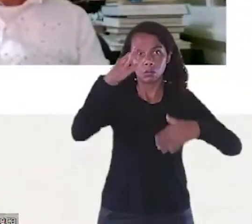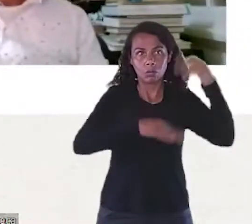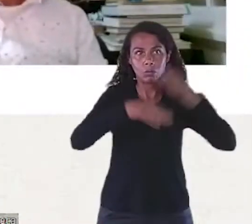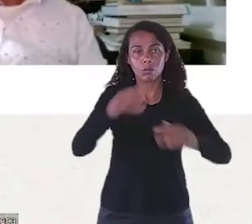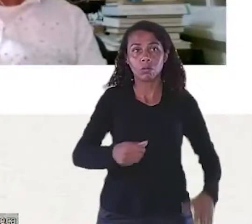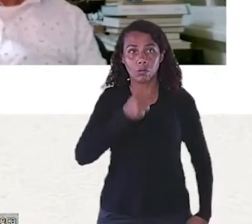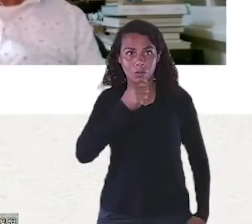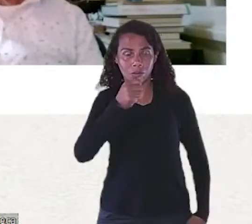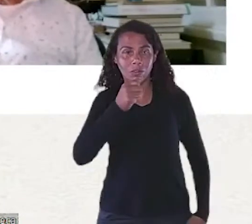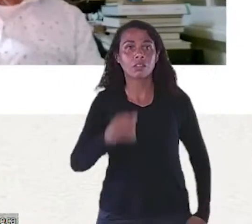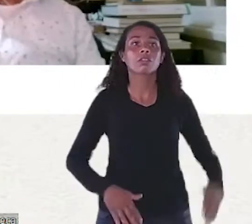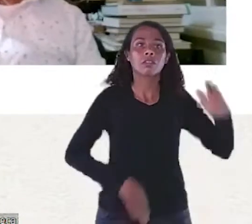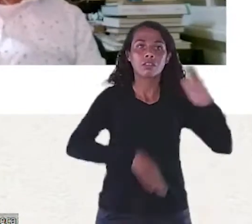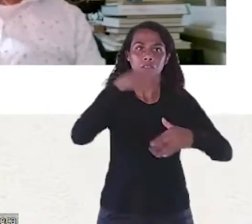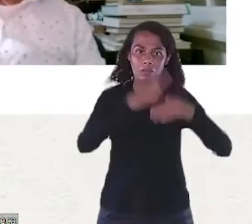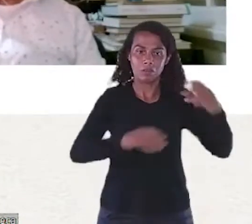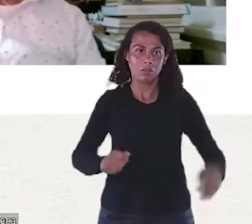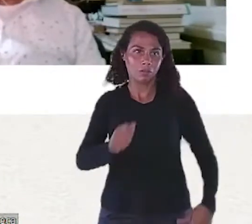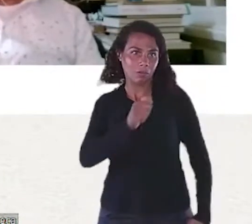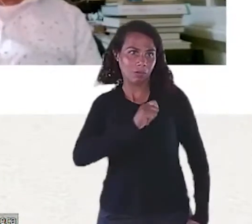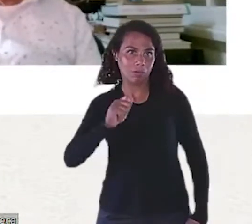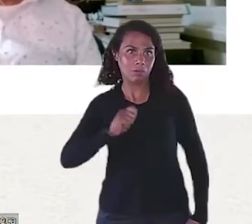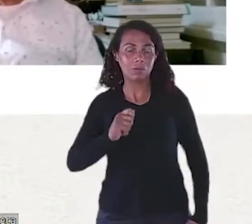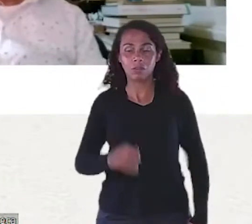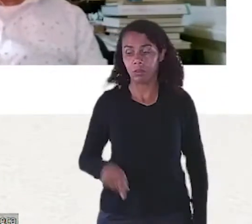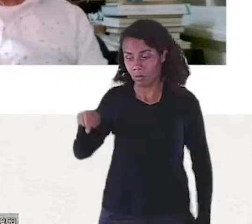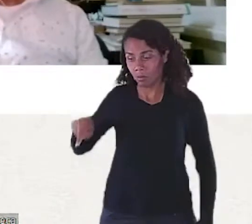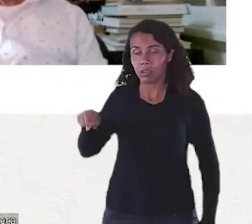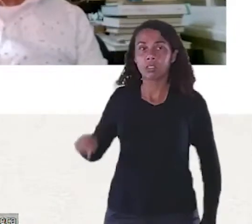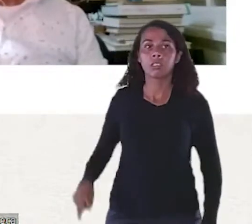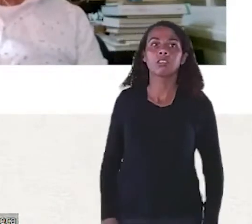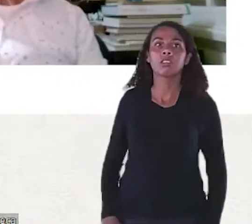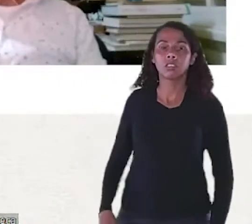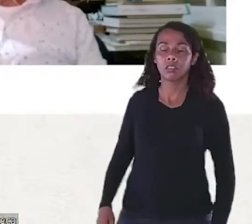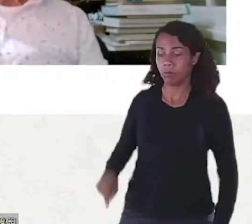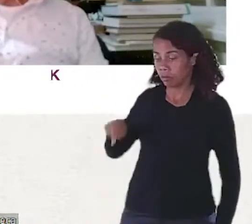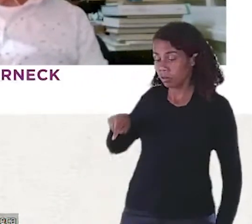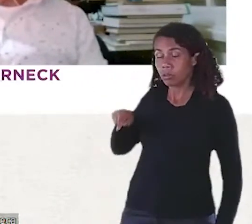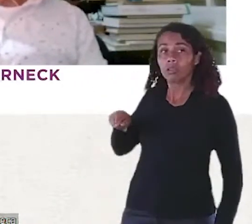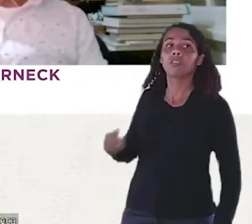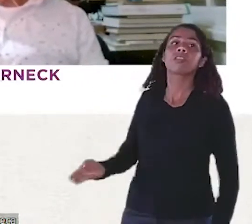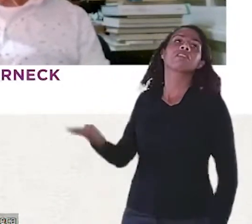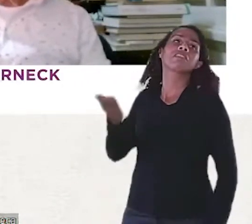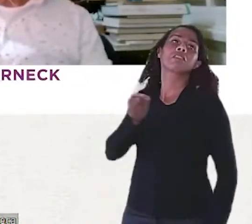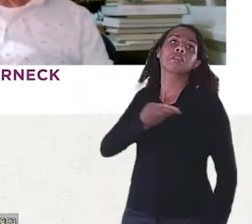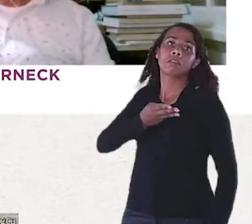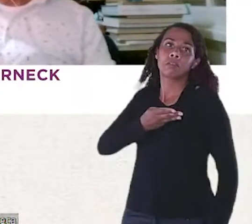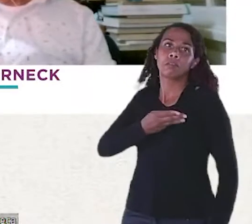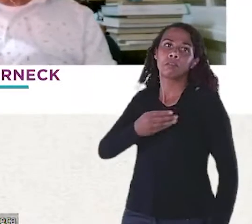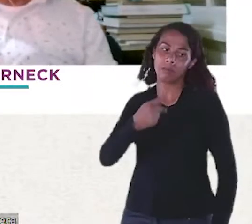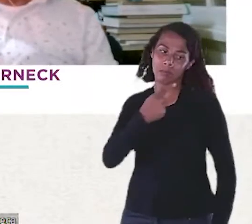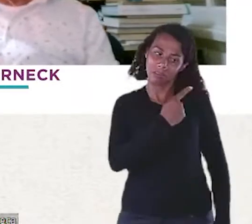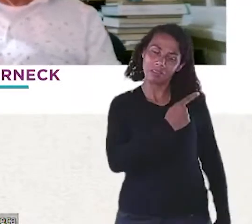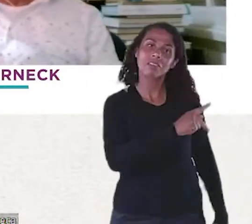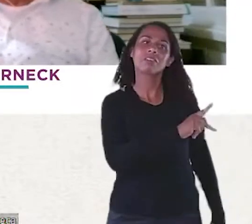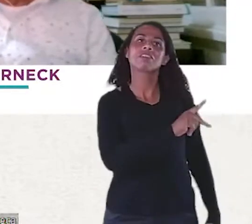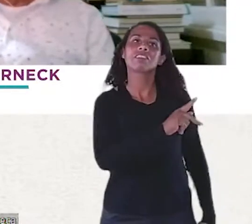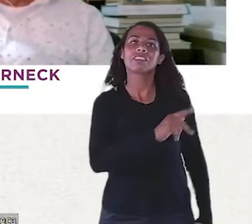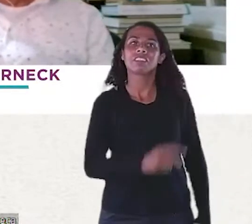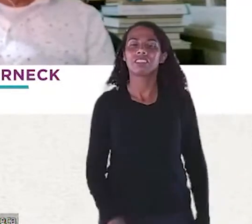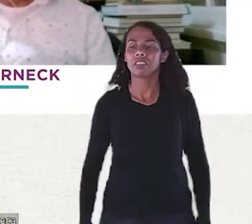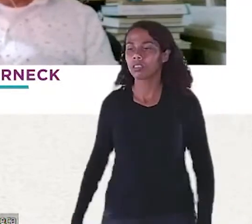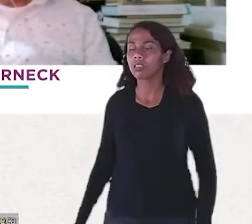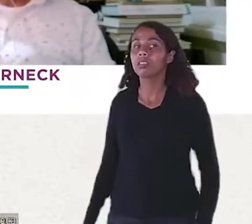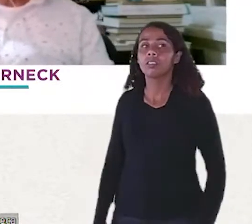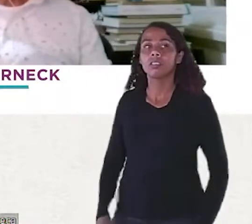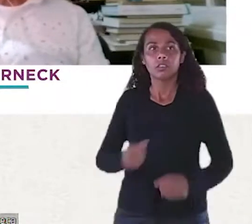aqui, Humberto. Esse desatino da rapaziada não é o motivo que a gente está aqui. Né? Afonso segura nas mãos o